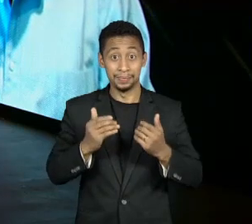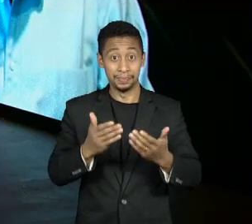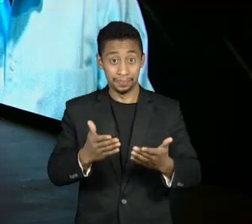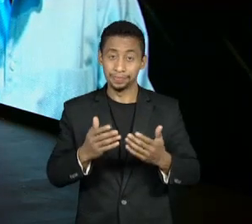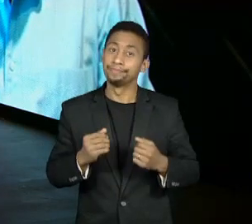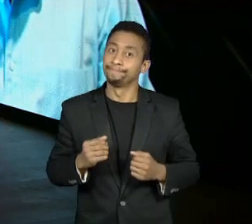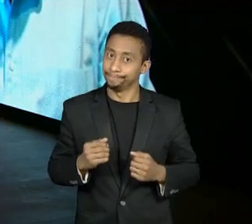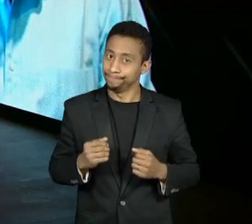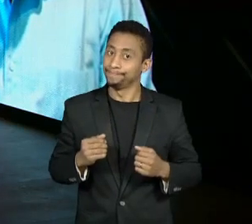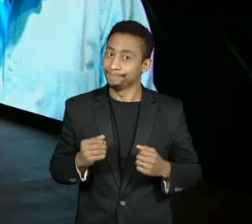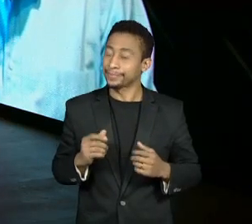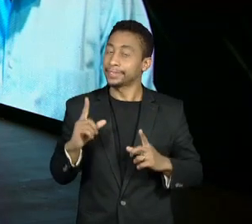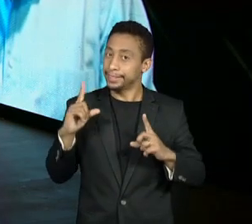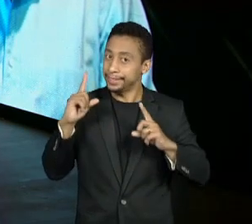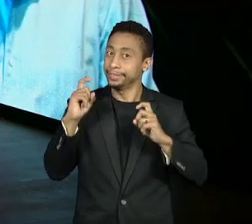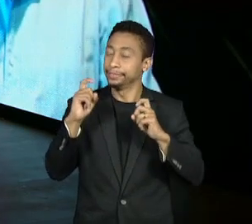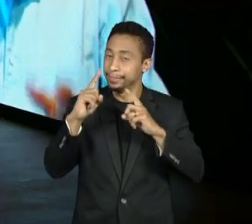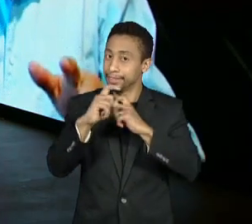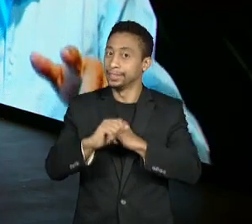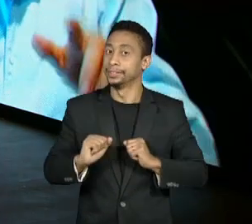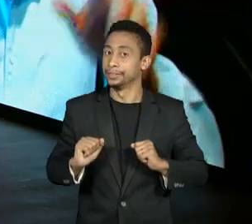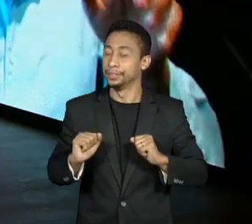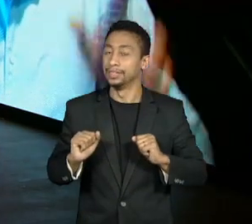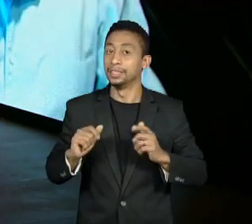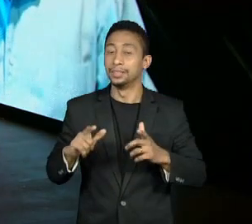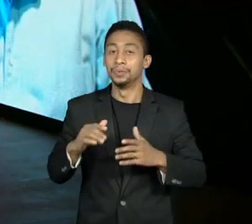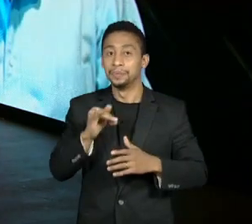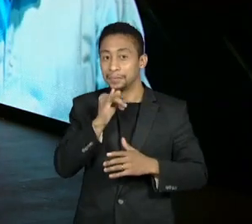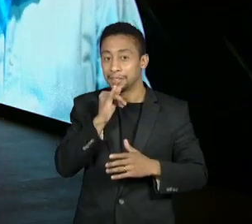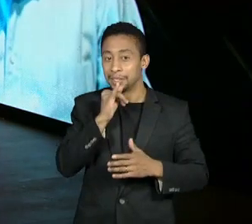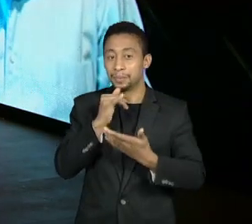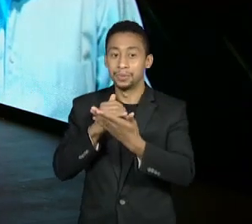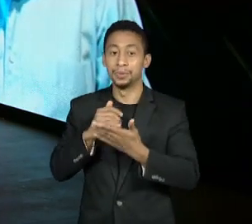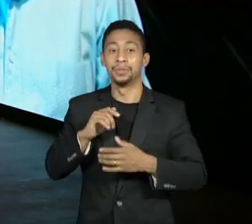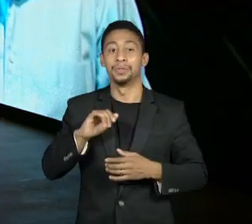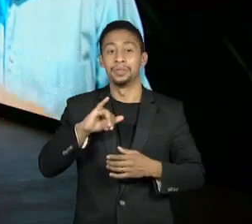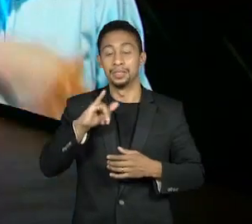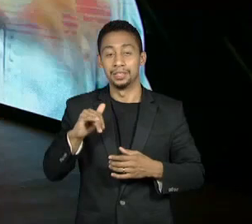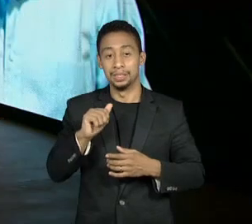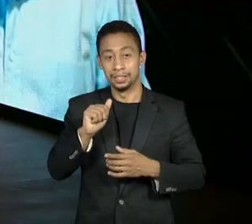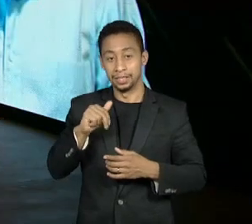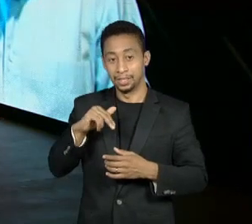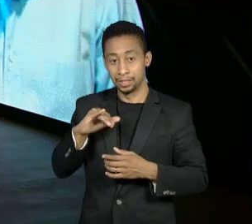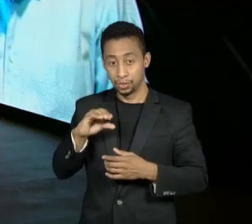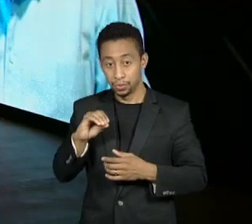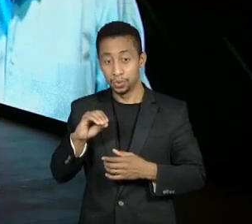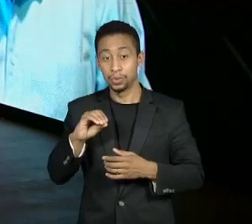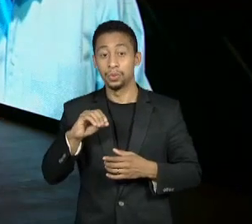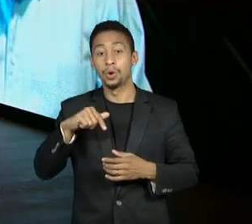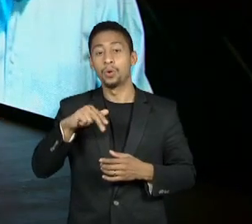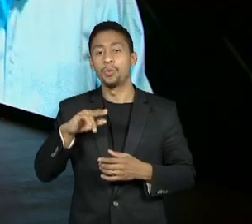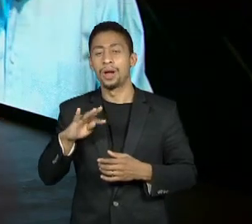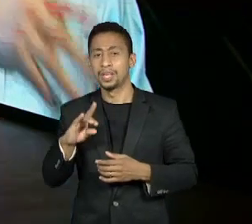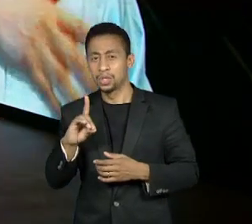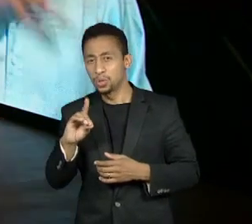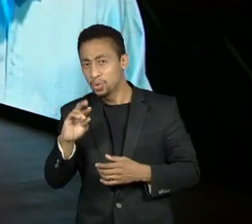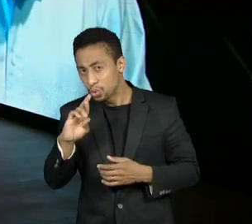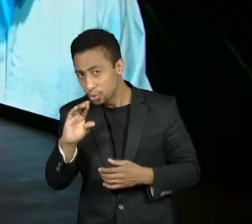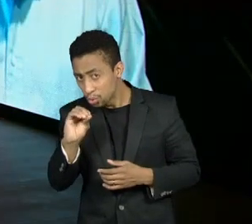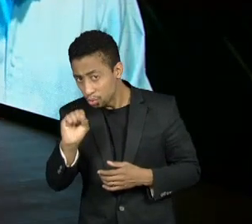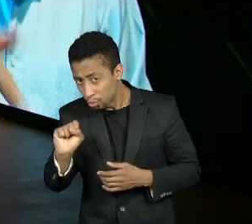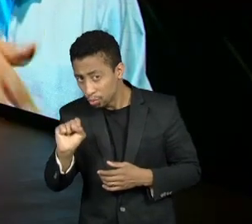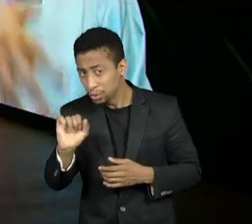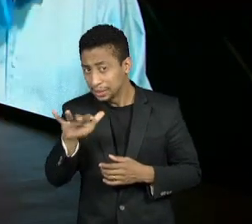E realmente foi muito difícil. O tempo do Jânio Quadros, o presidente Jânio Quadros, que tinha acenado com a possibilidade de vir